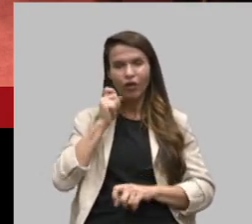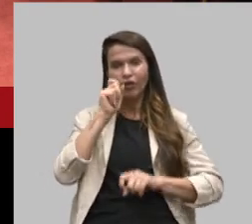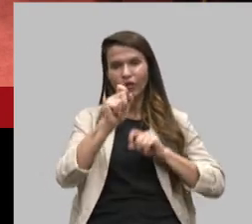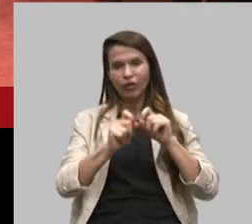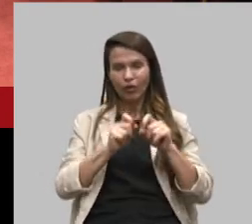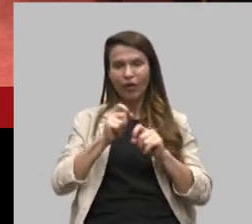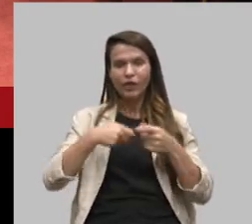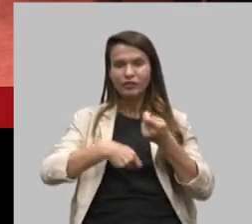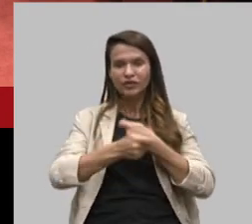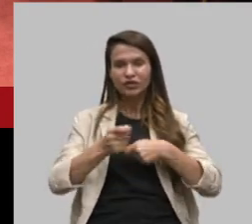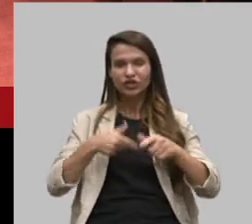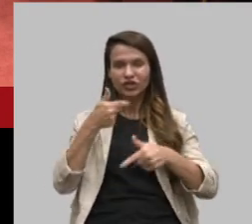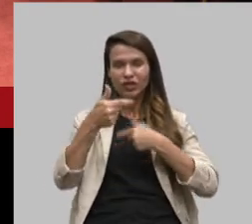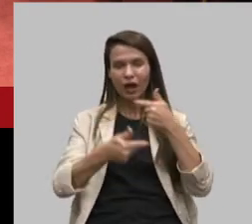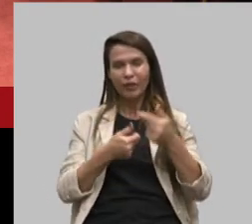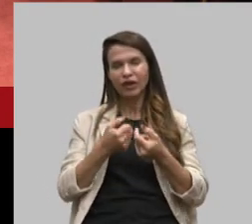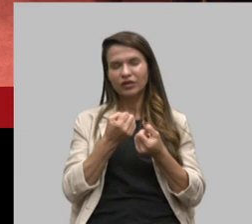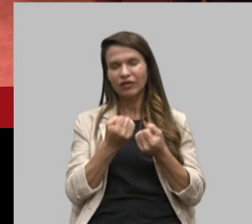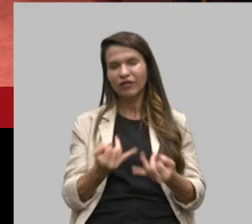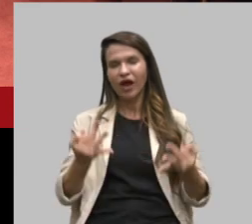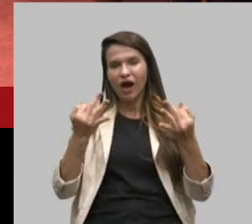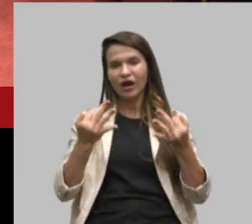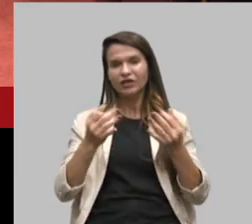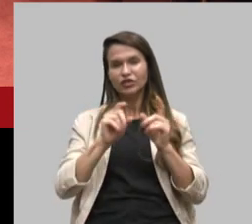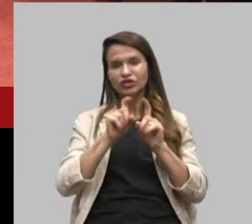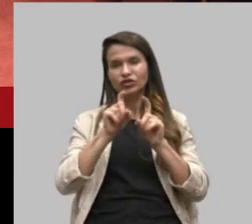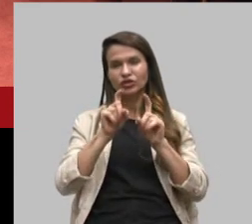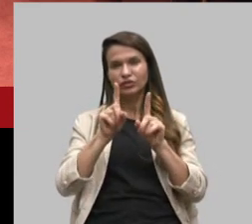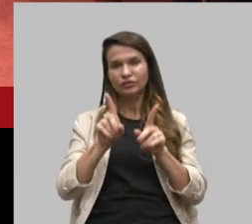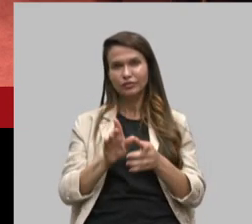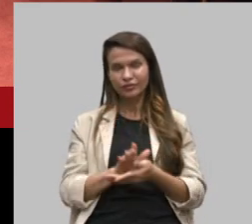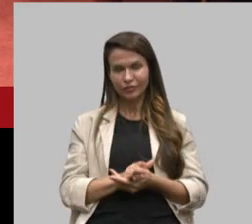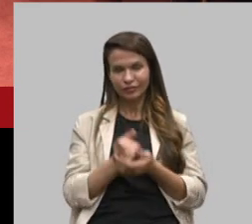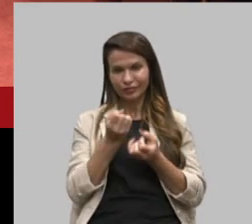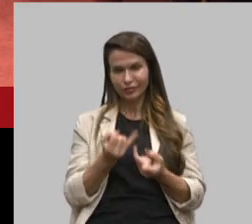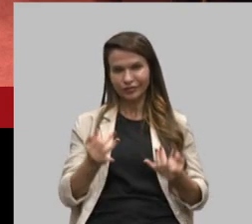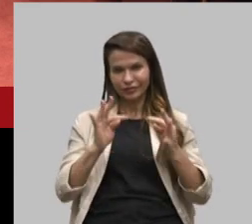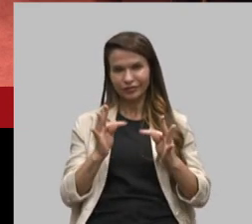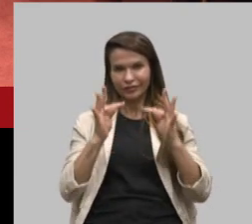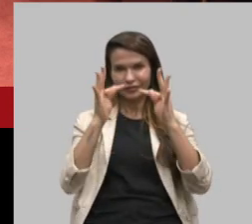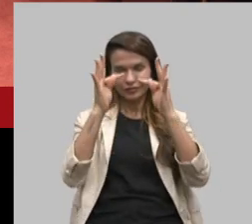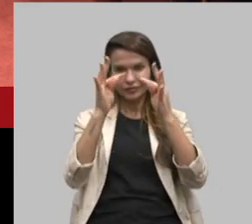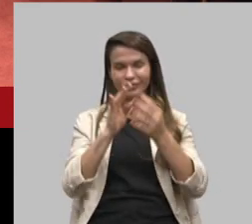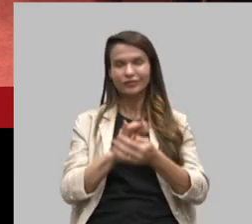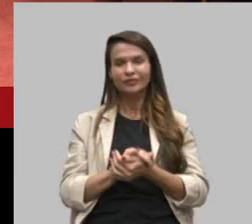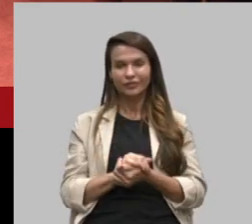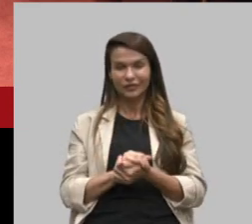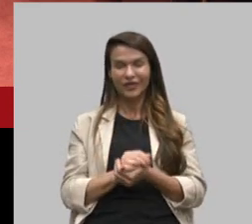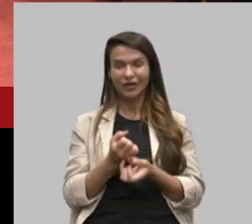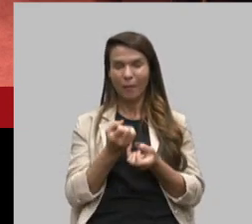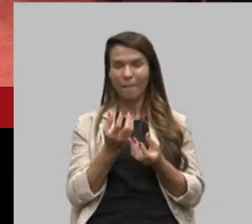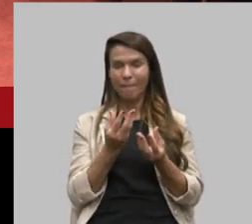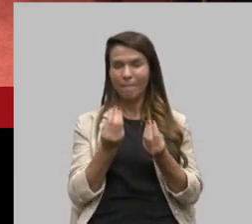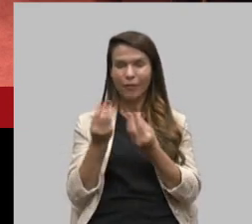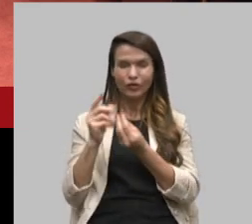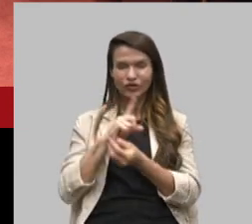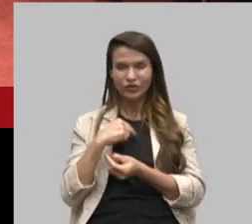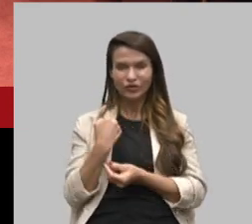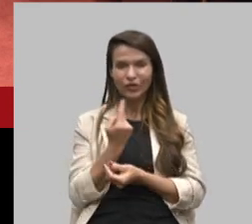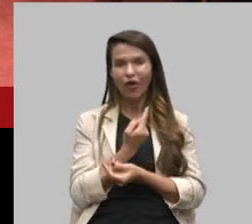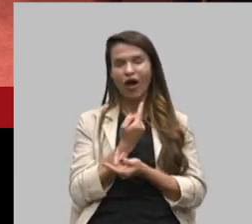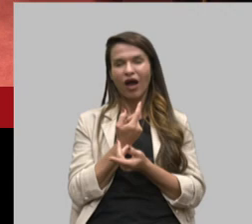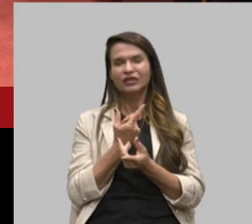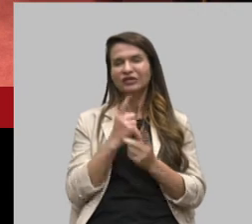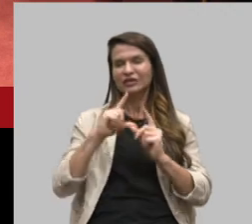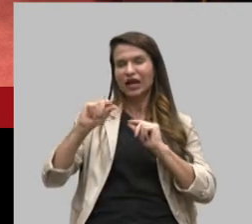trabalho ele tá cheio de eh tá cheio de tecnologia Enquanto muitos da de nós saem da escola sem